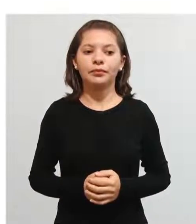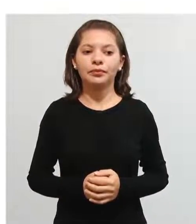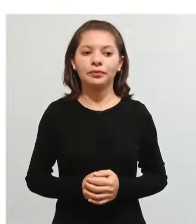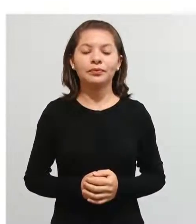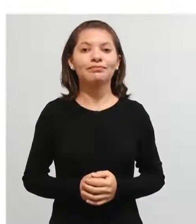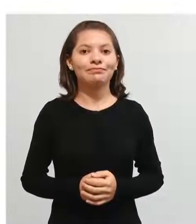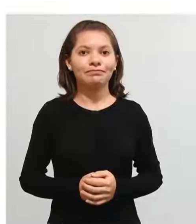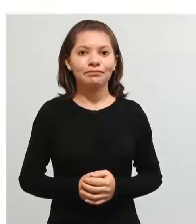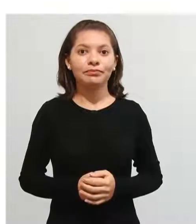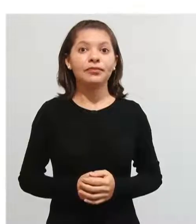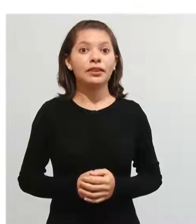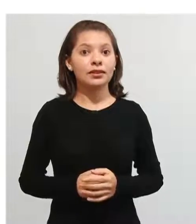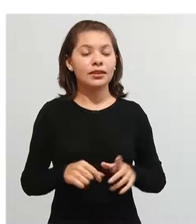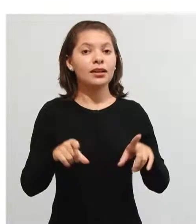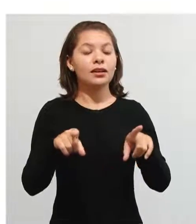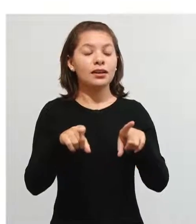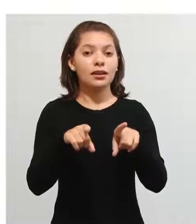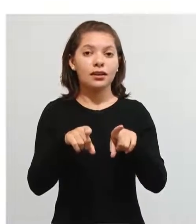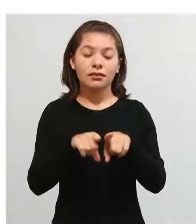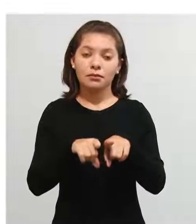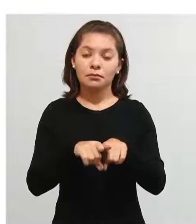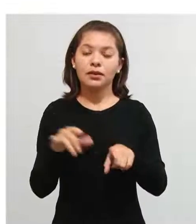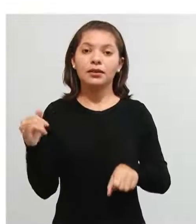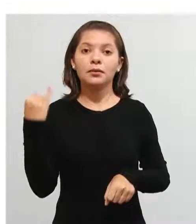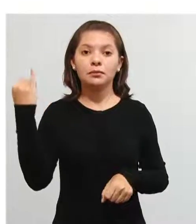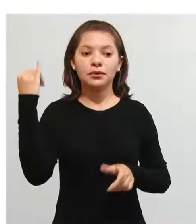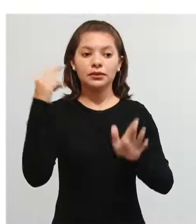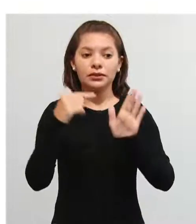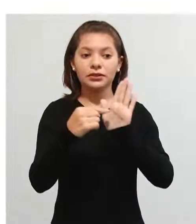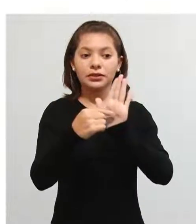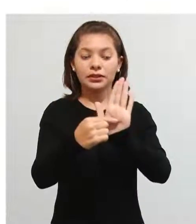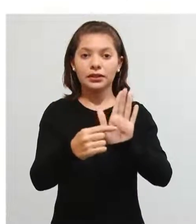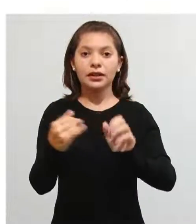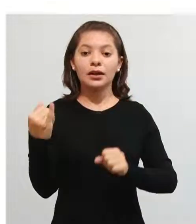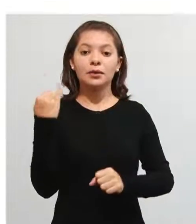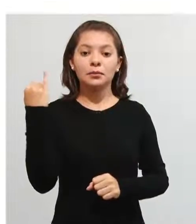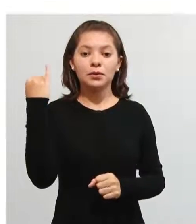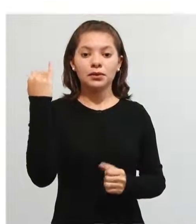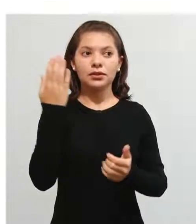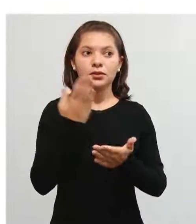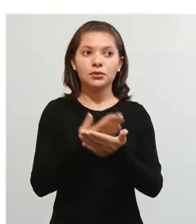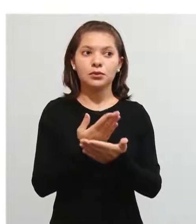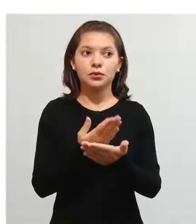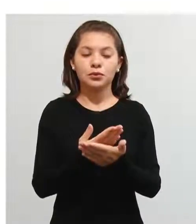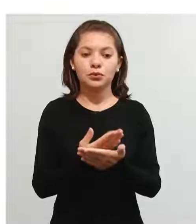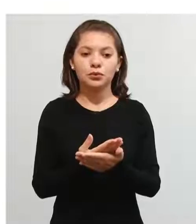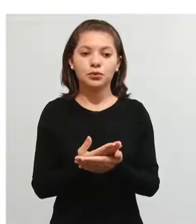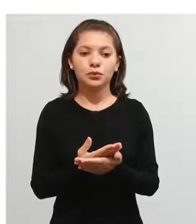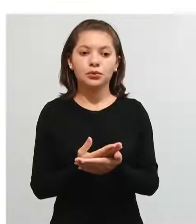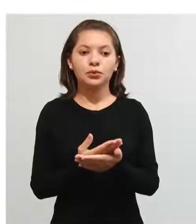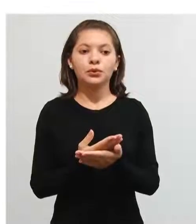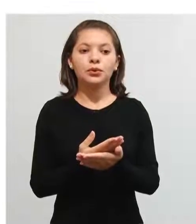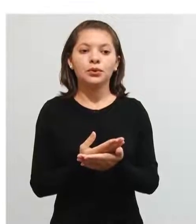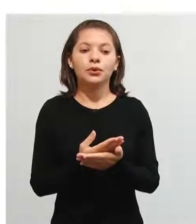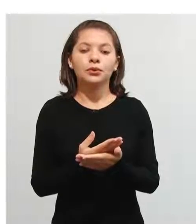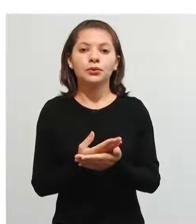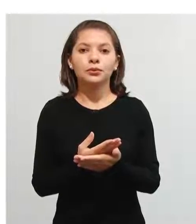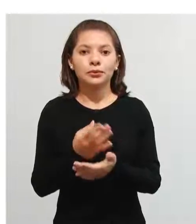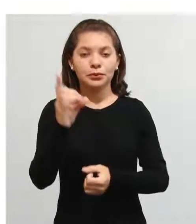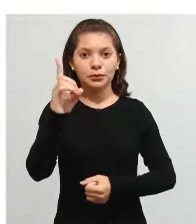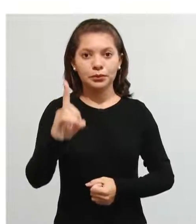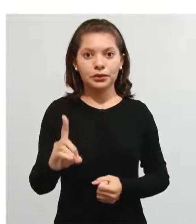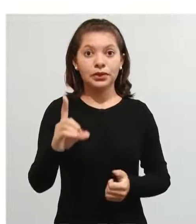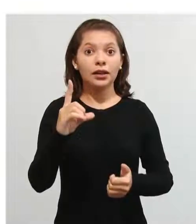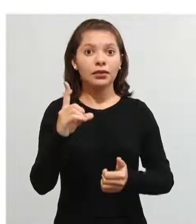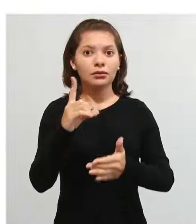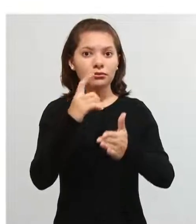Temos que destacar também a importância do seu estudo, ou seja, a importância do estudo do direito tributário, ela